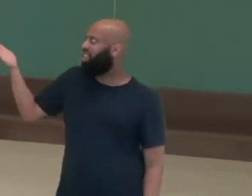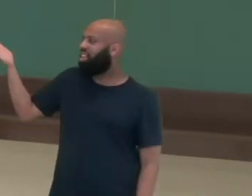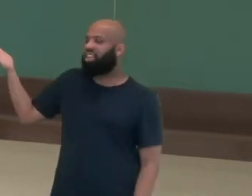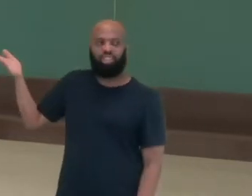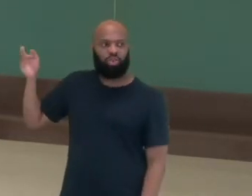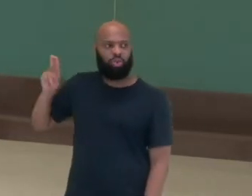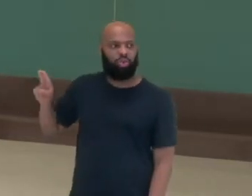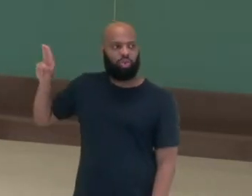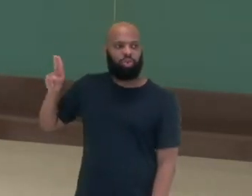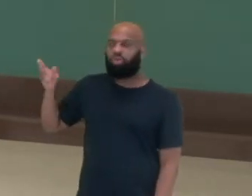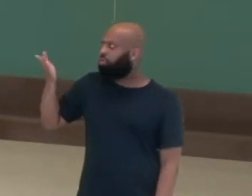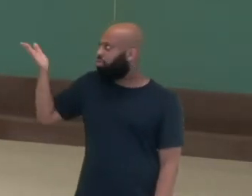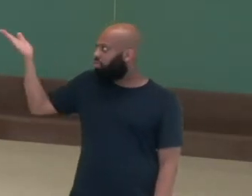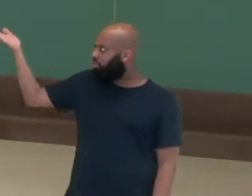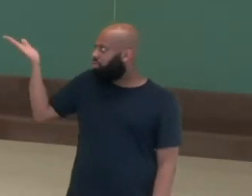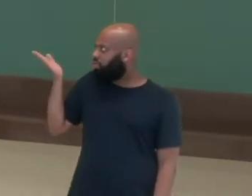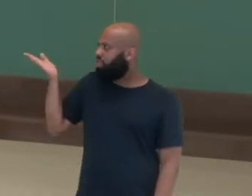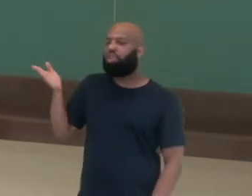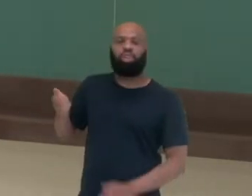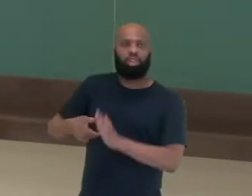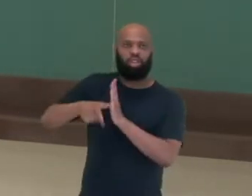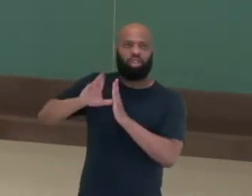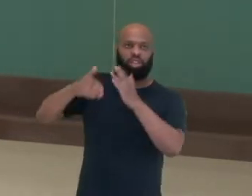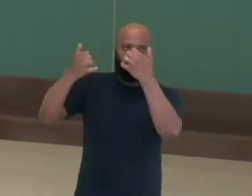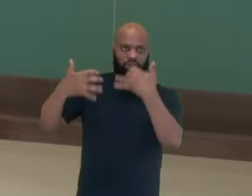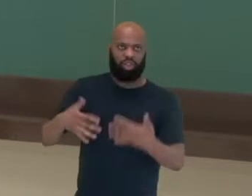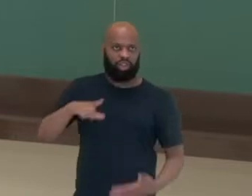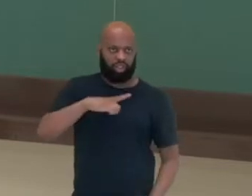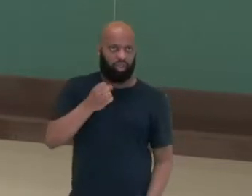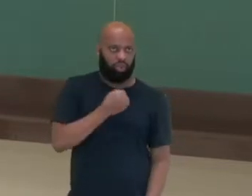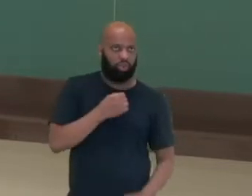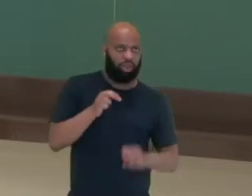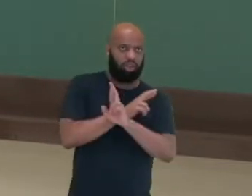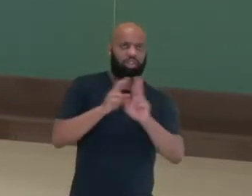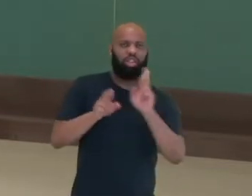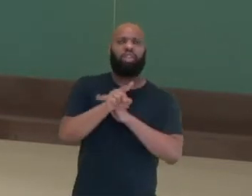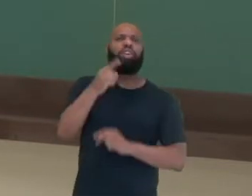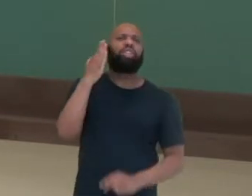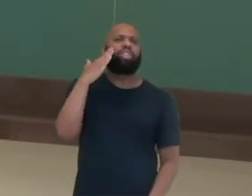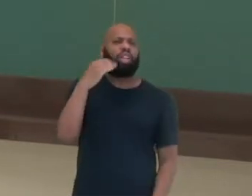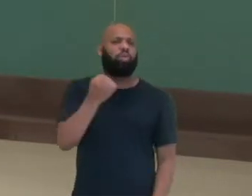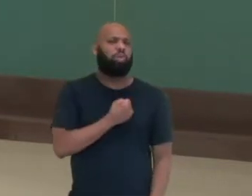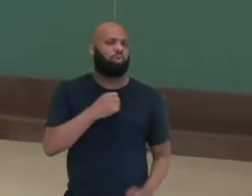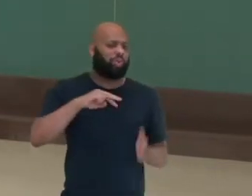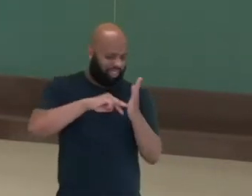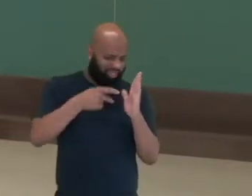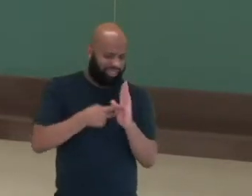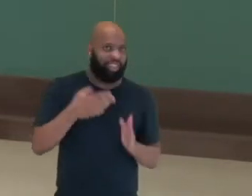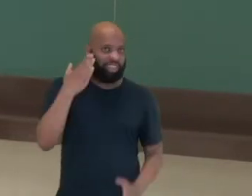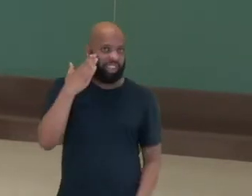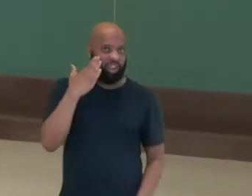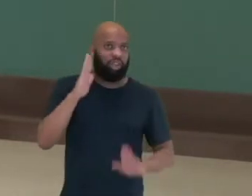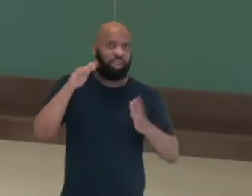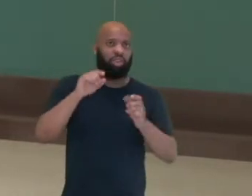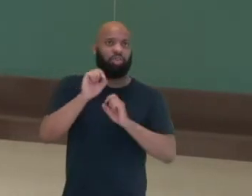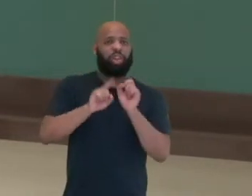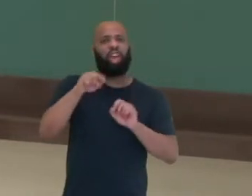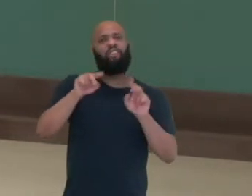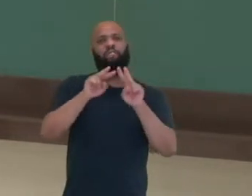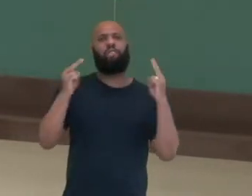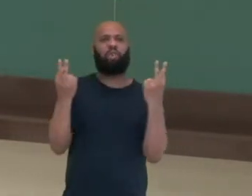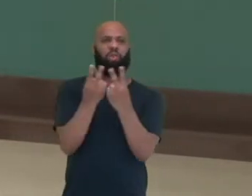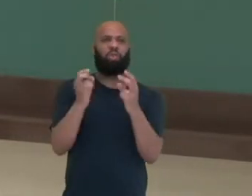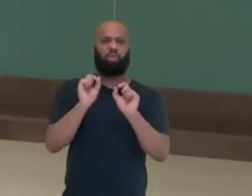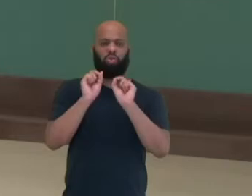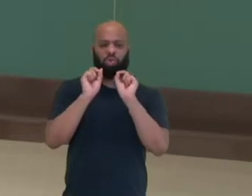no caso, que a gente tinha comentado lá no começo. Você sabe o que esse número significa? Ah, então, é o volume,